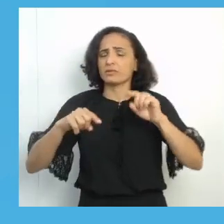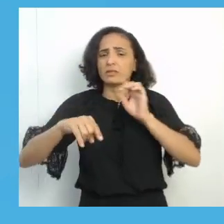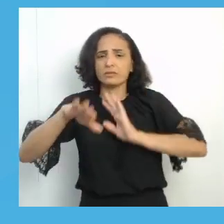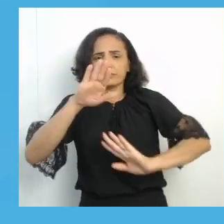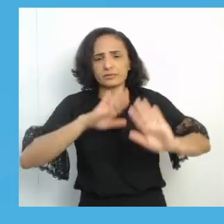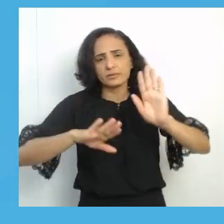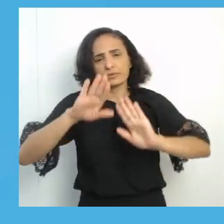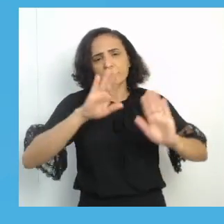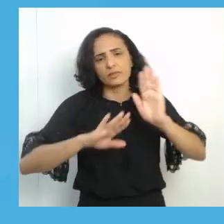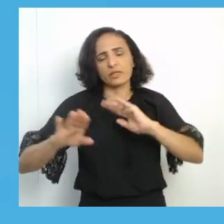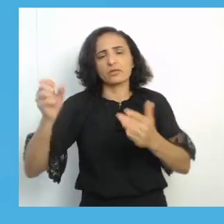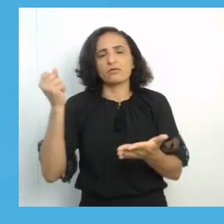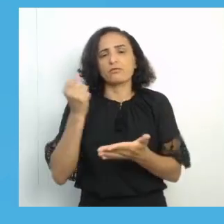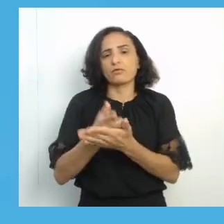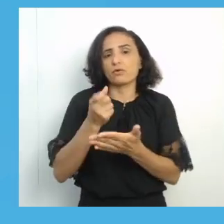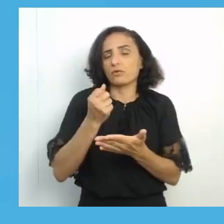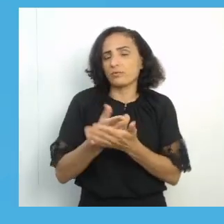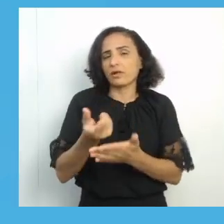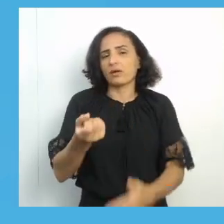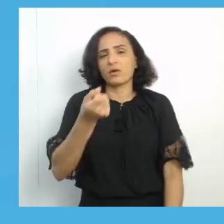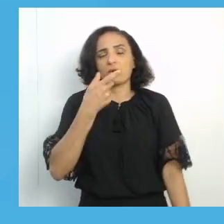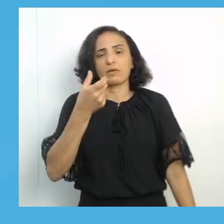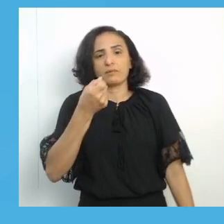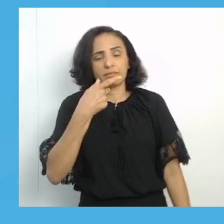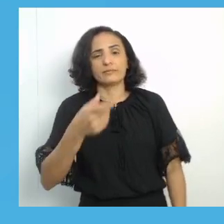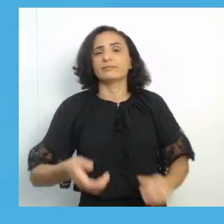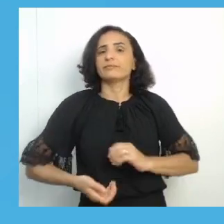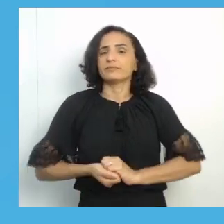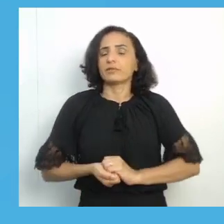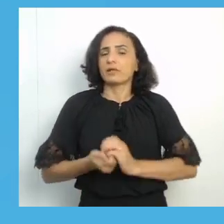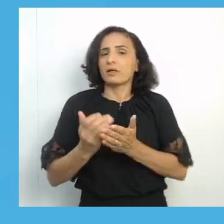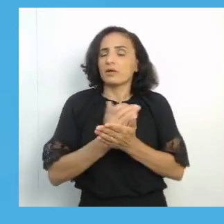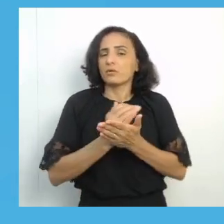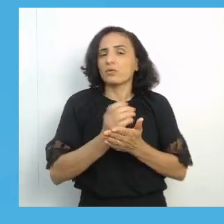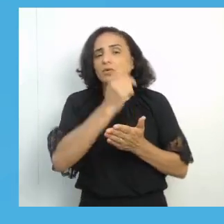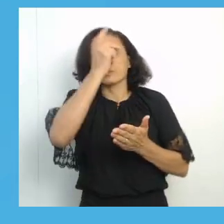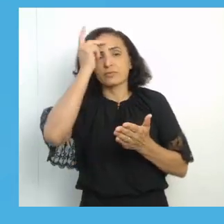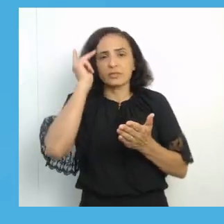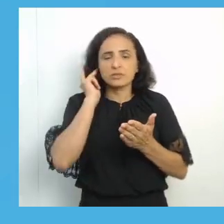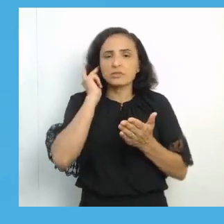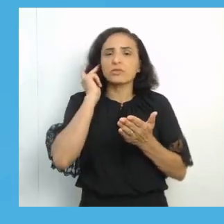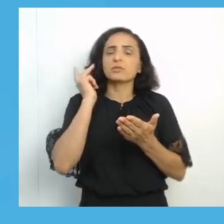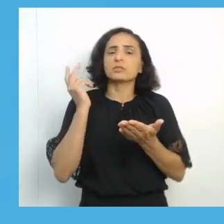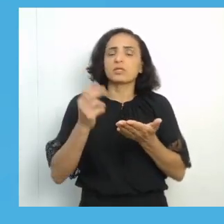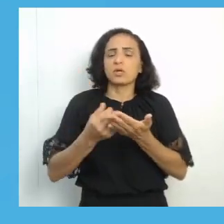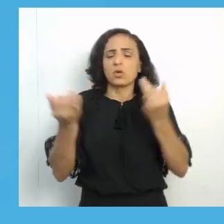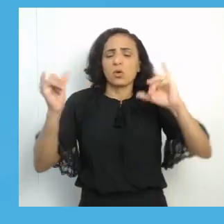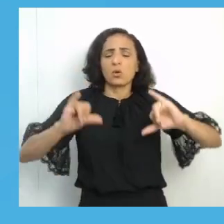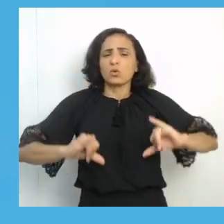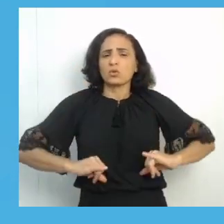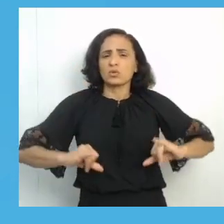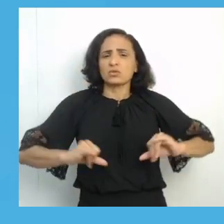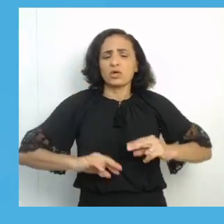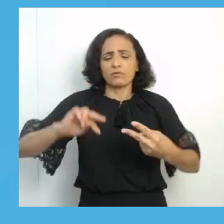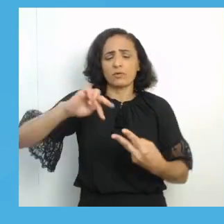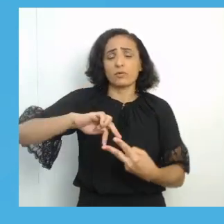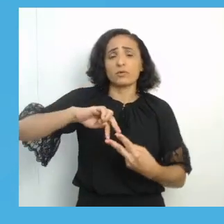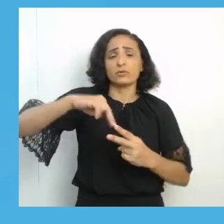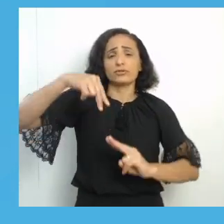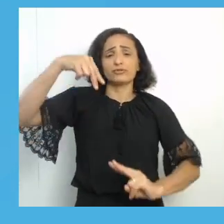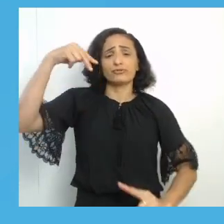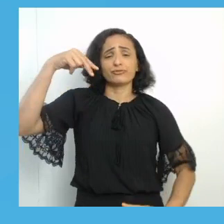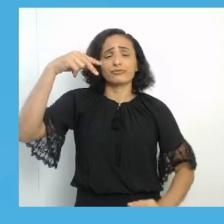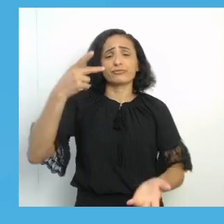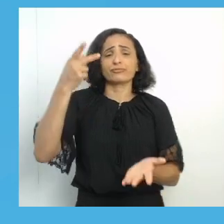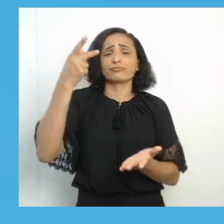pessoas. As pessoas que são afetadas, elas podem apresentar diferenças genéticas na forma como é que